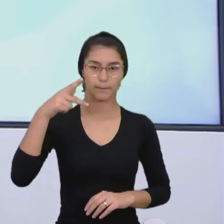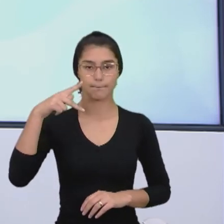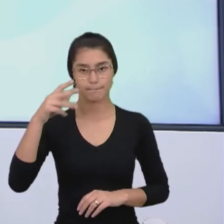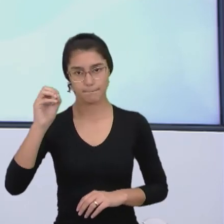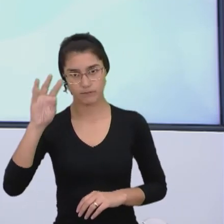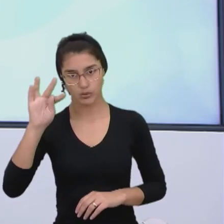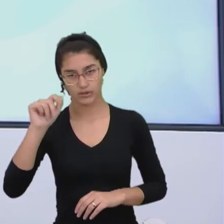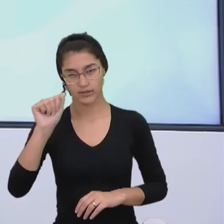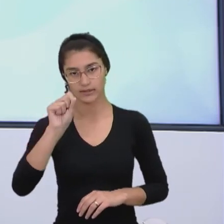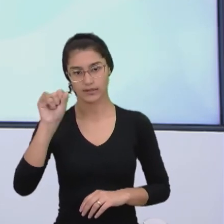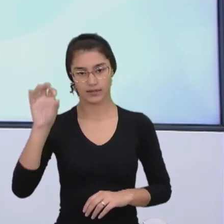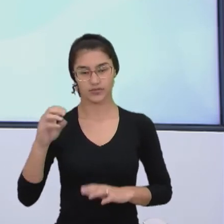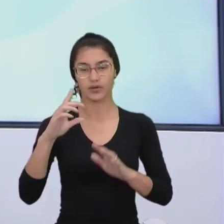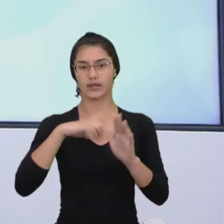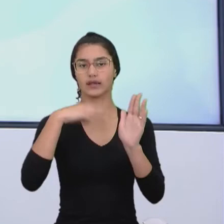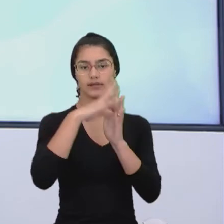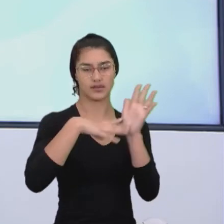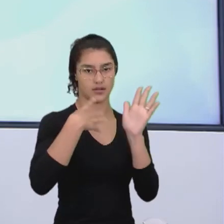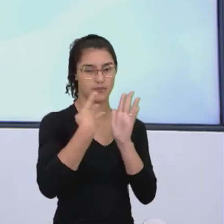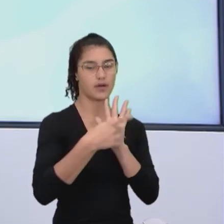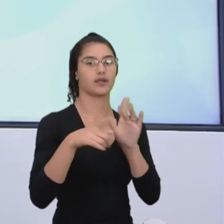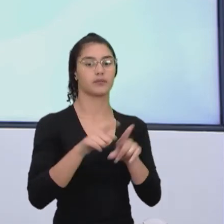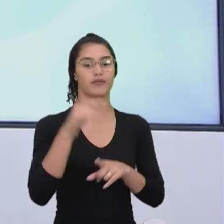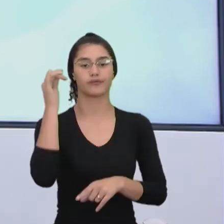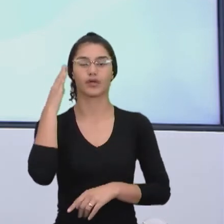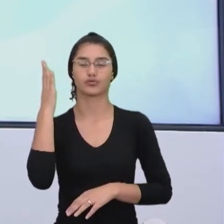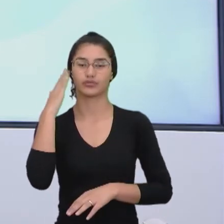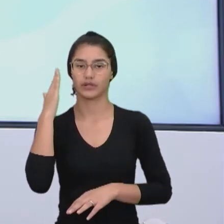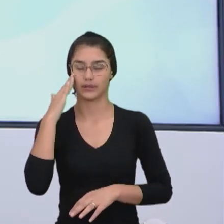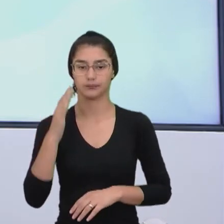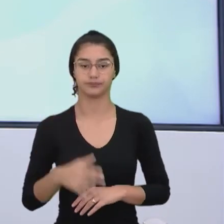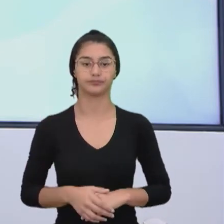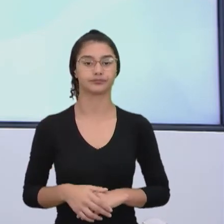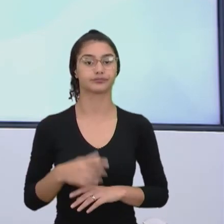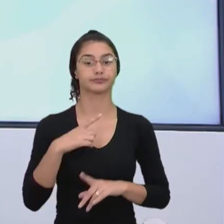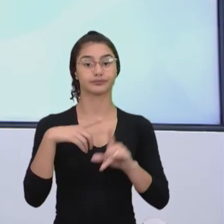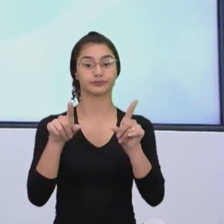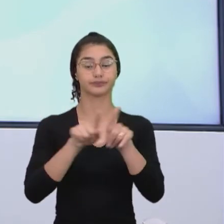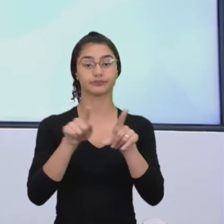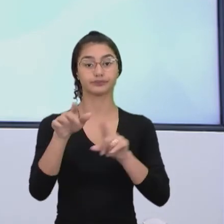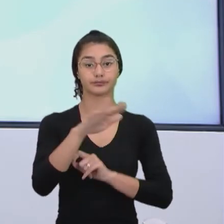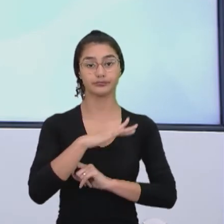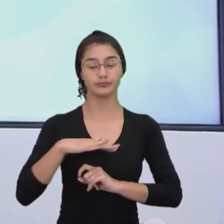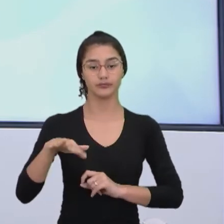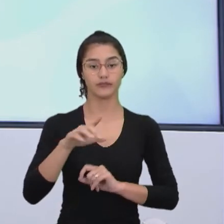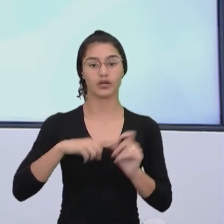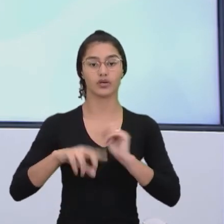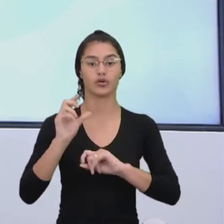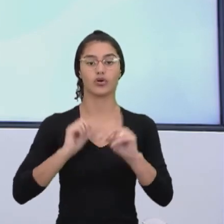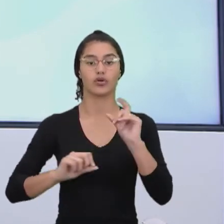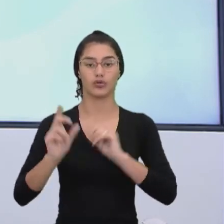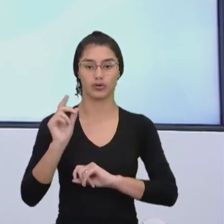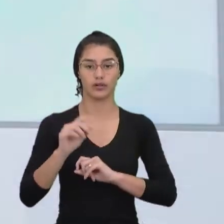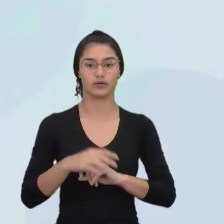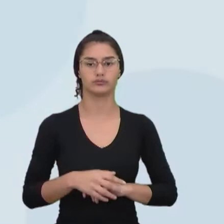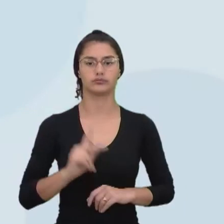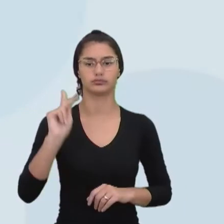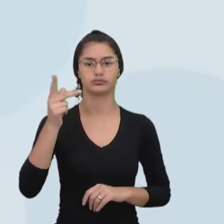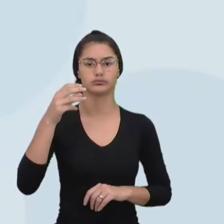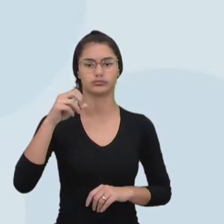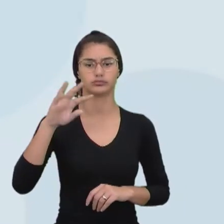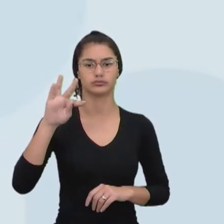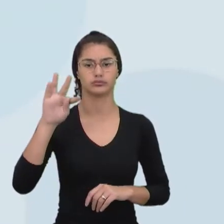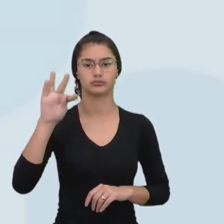né? As siglas aí da tabela periódica aí é fácil de entender. Aí nós temos aí as áreas definidas como hotspots